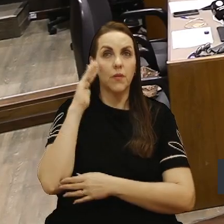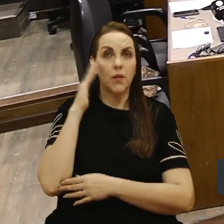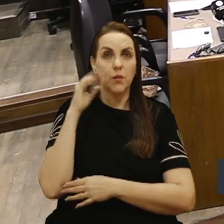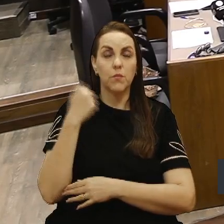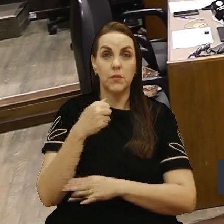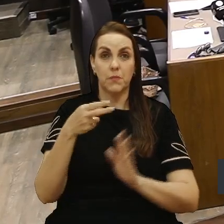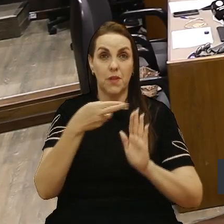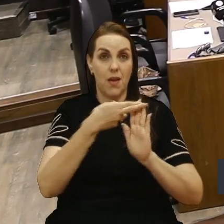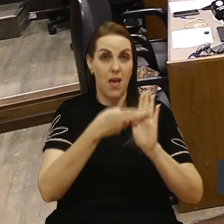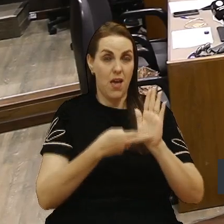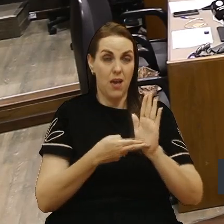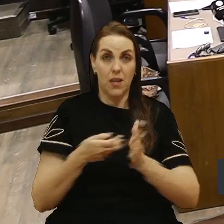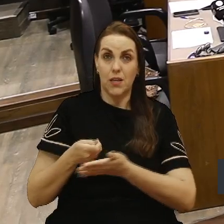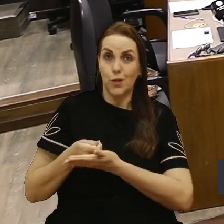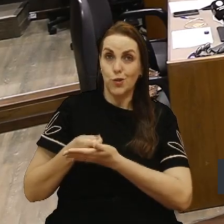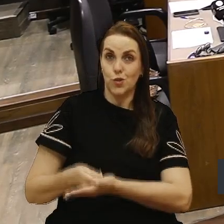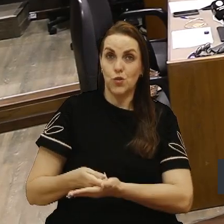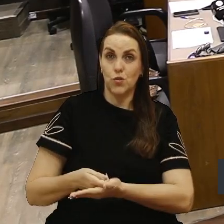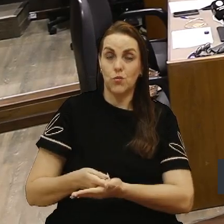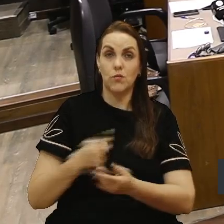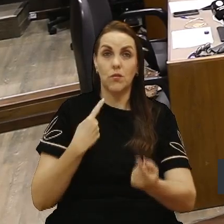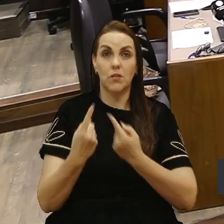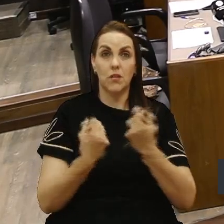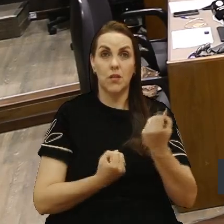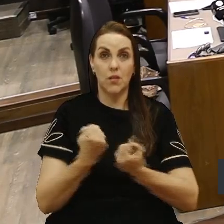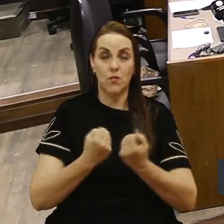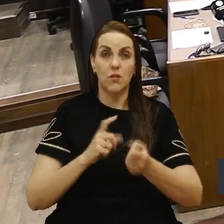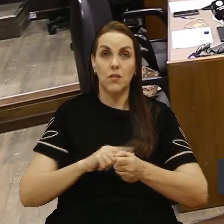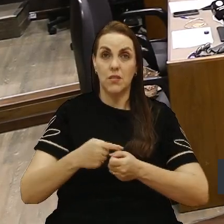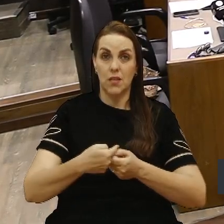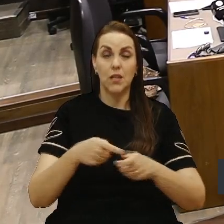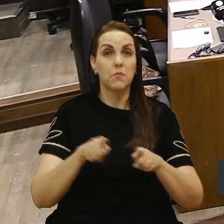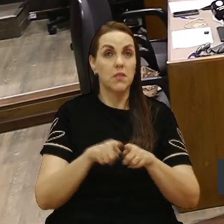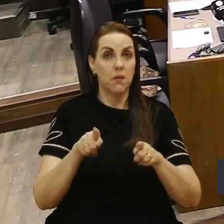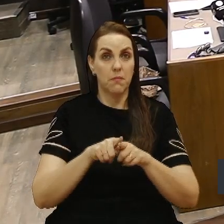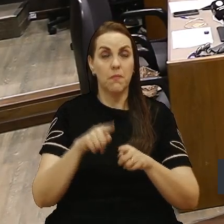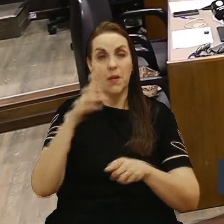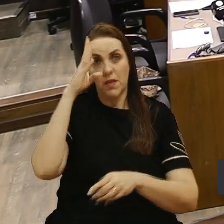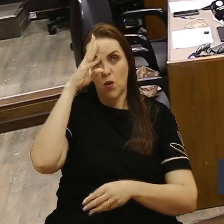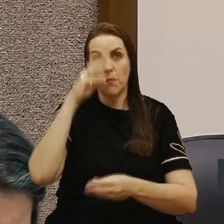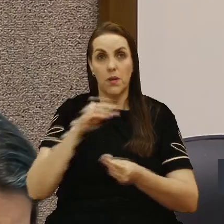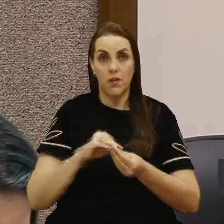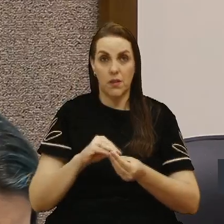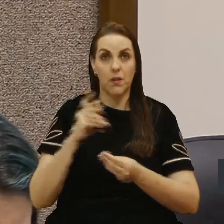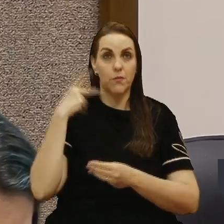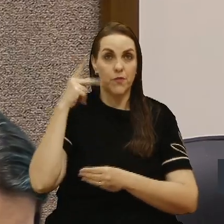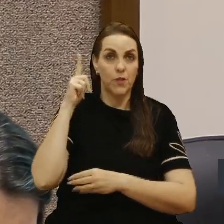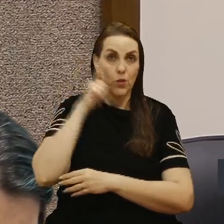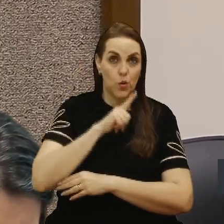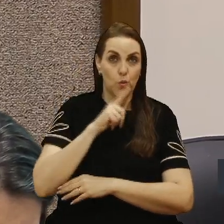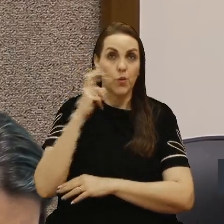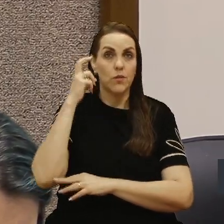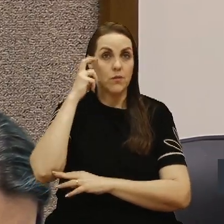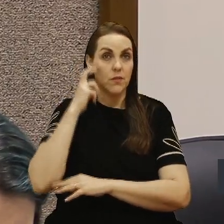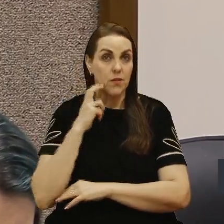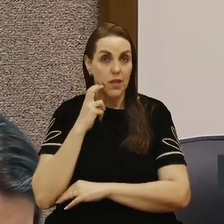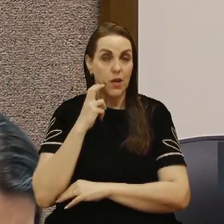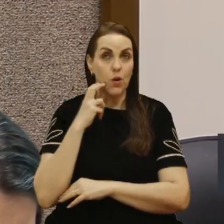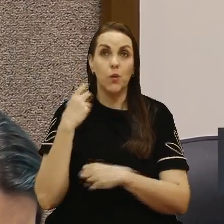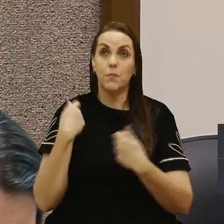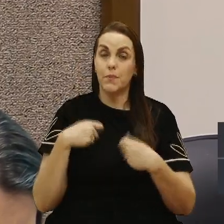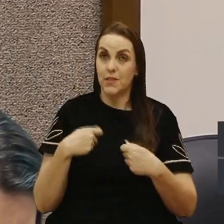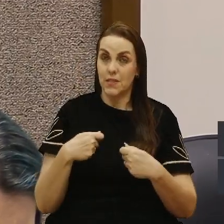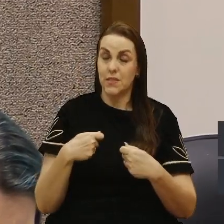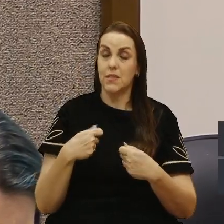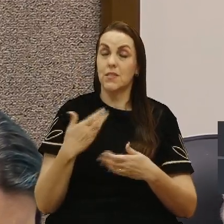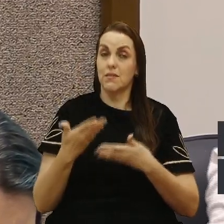regramento rígido no trânsito da nossa cidade, mas também compreendemos, vereador Lucas, vereador Daniel, que ele tem que ser